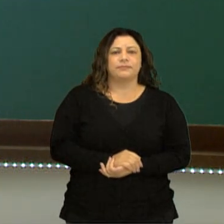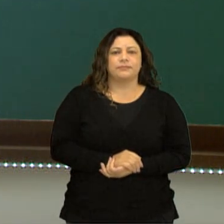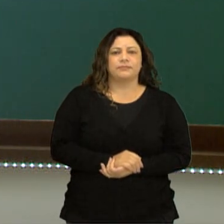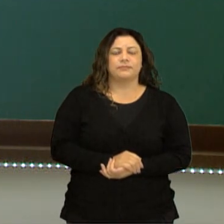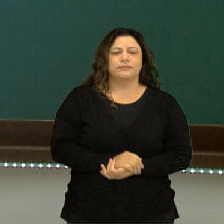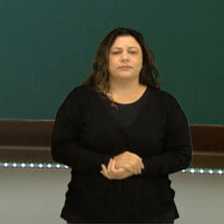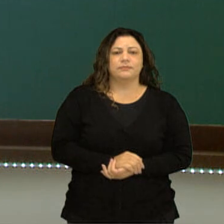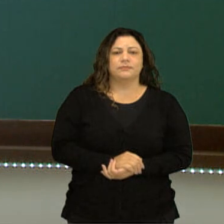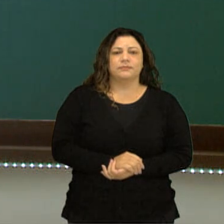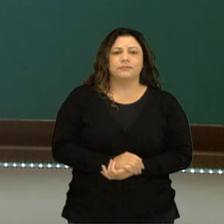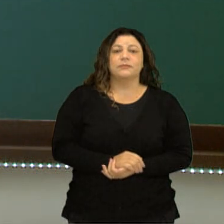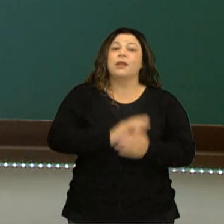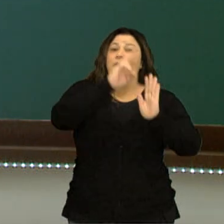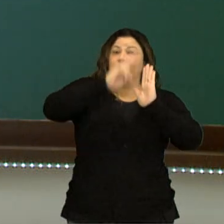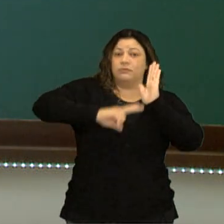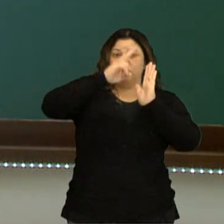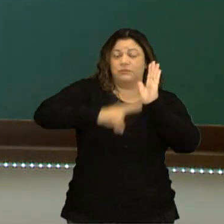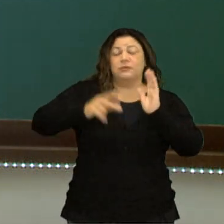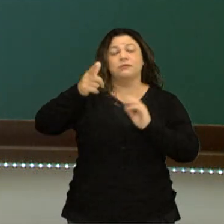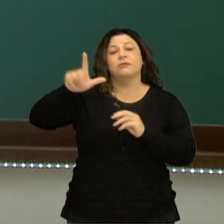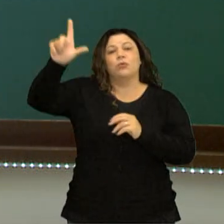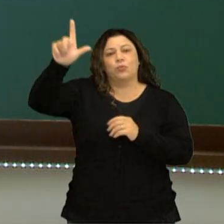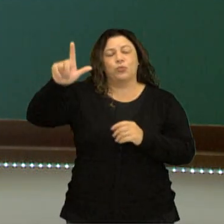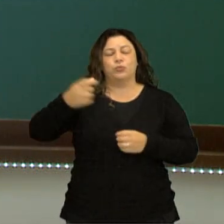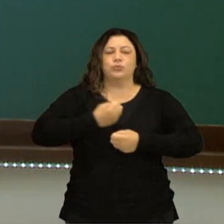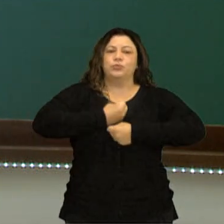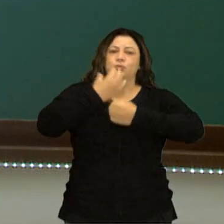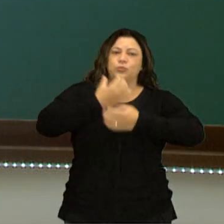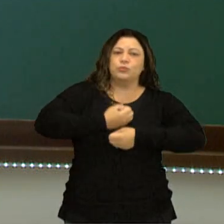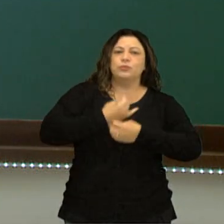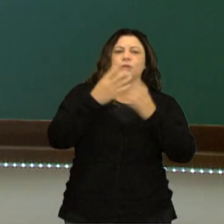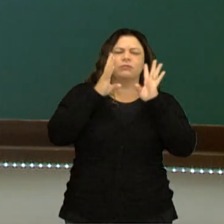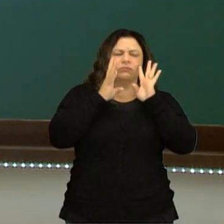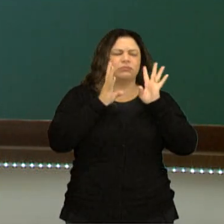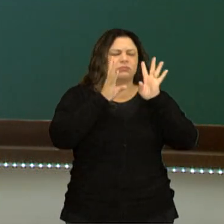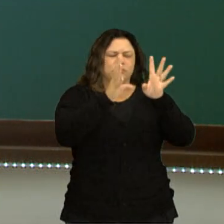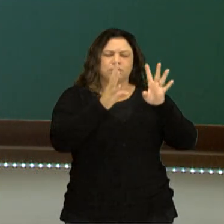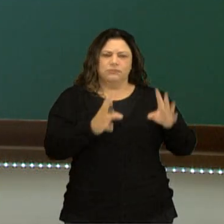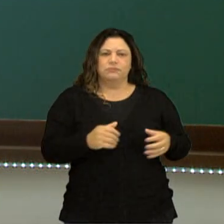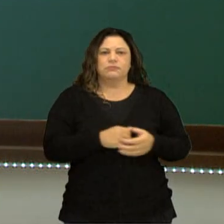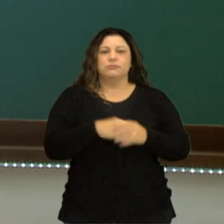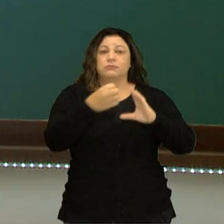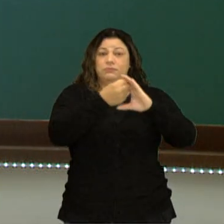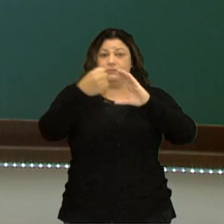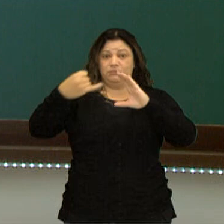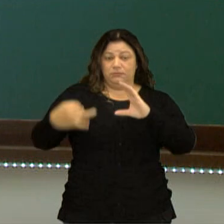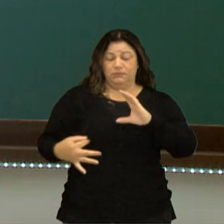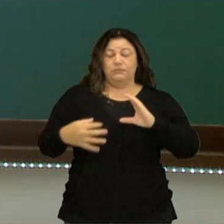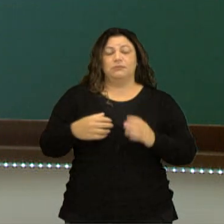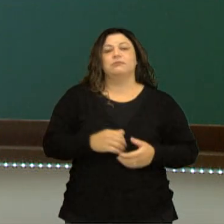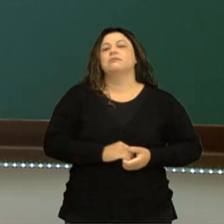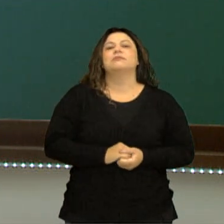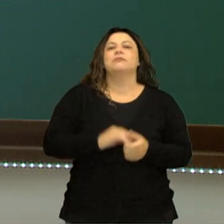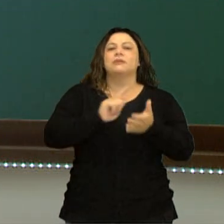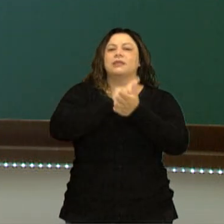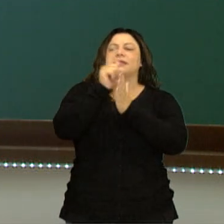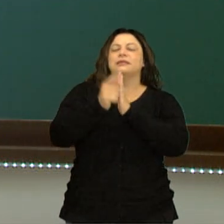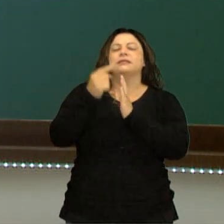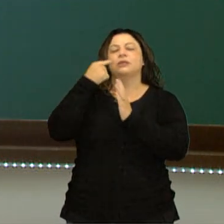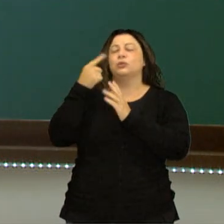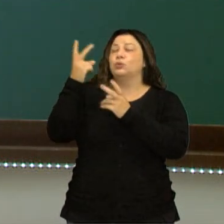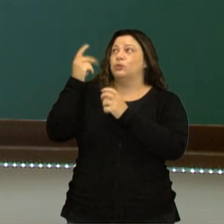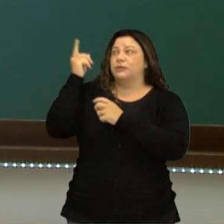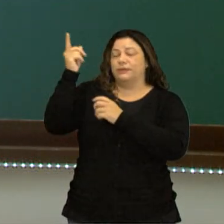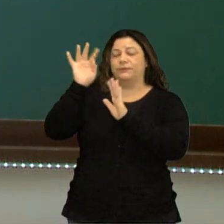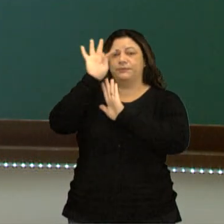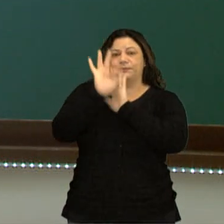Agora, vamos ler outro poema com atenção voltada para as características desse gênero textual. Isso